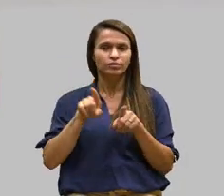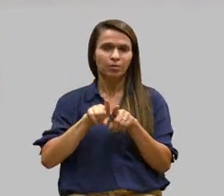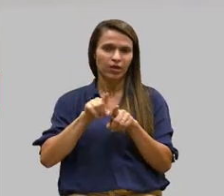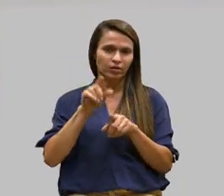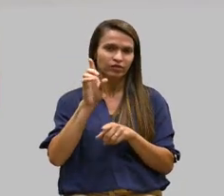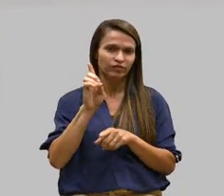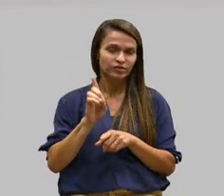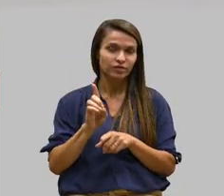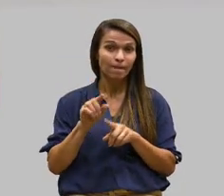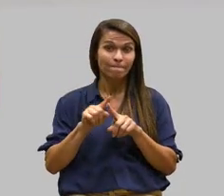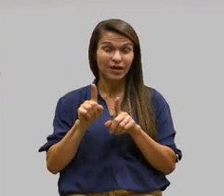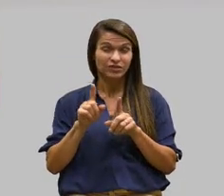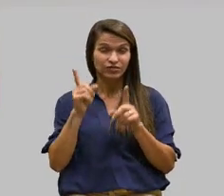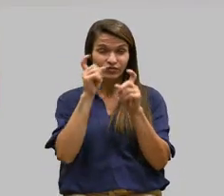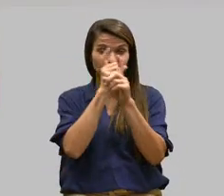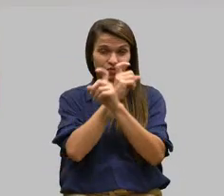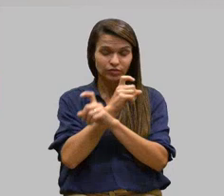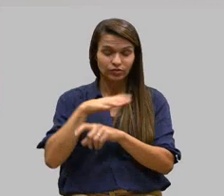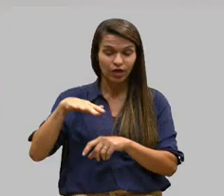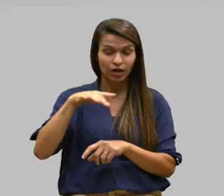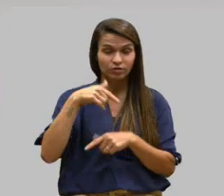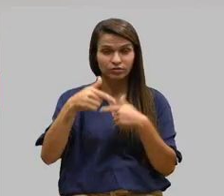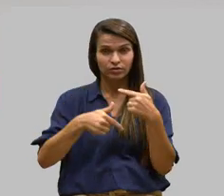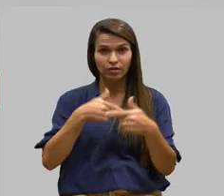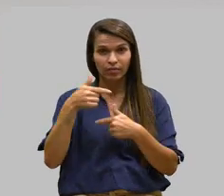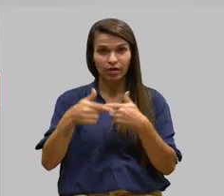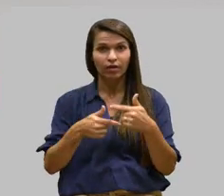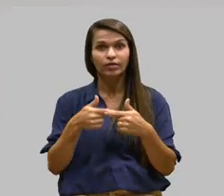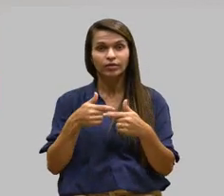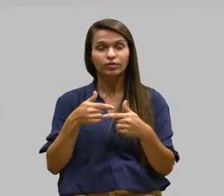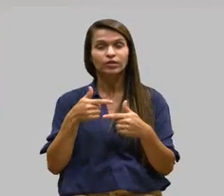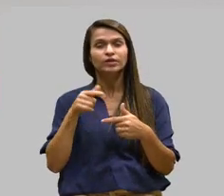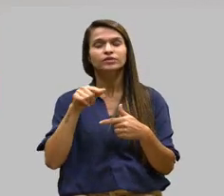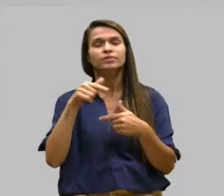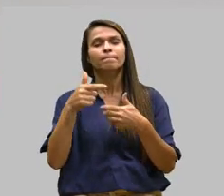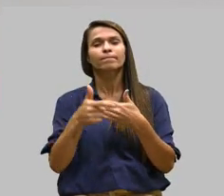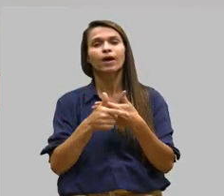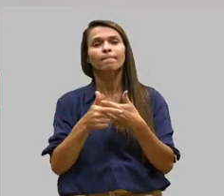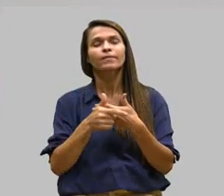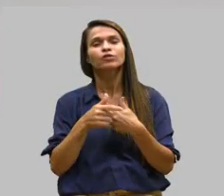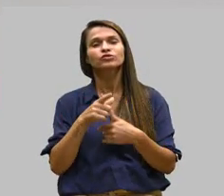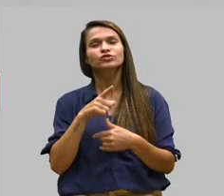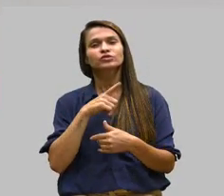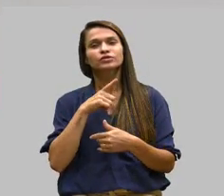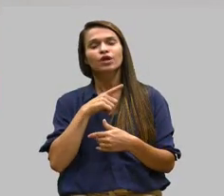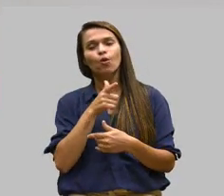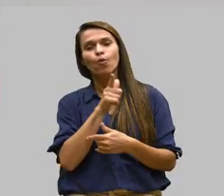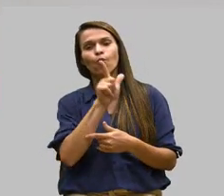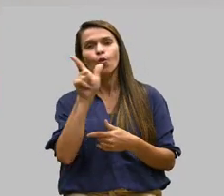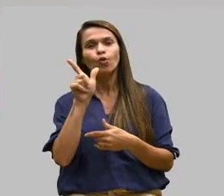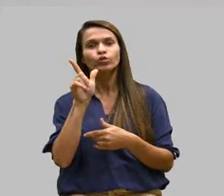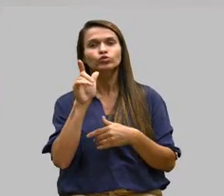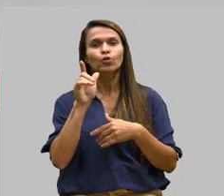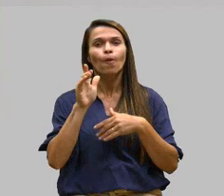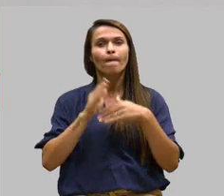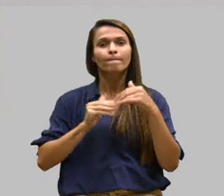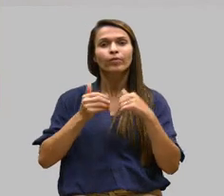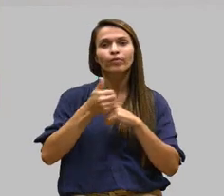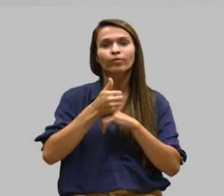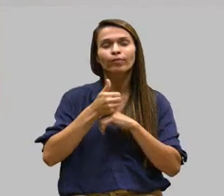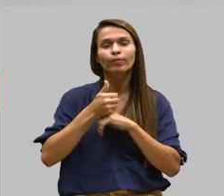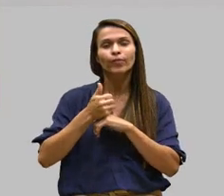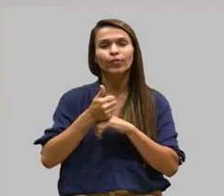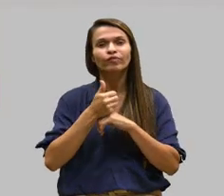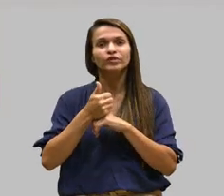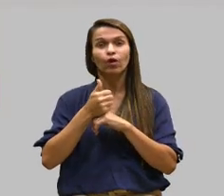a dificuldade deles no mercado de trabalho né é esse papel de ter um outro profissional que é o questionamento que as empresas